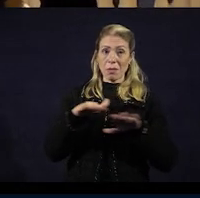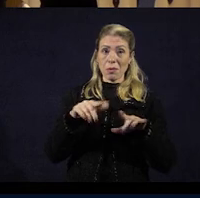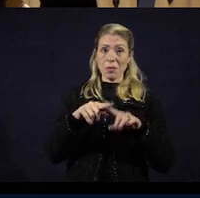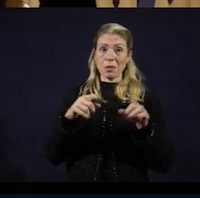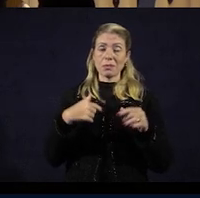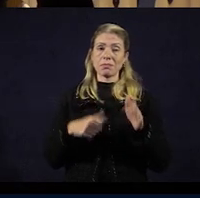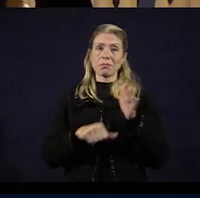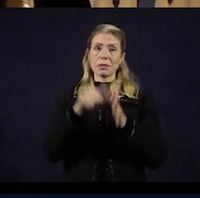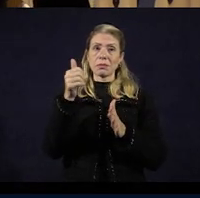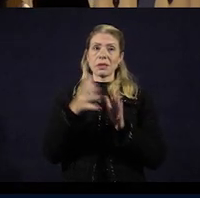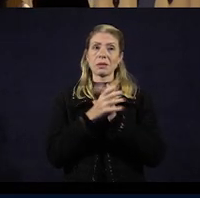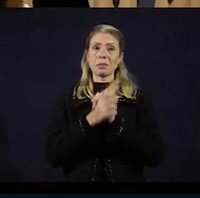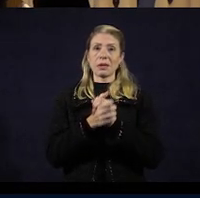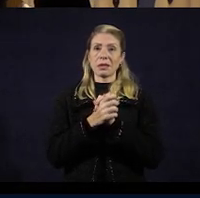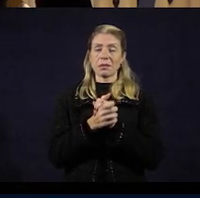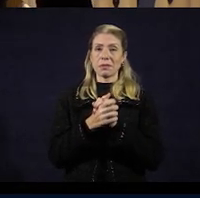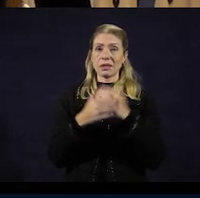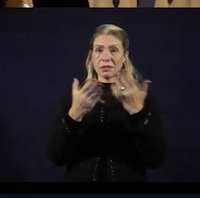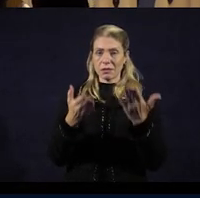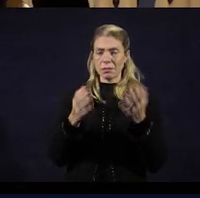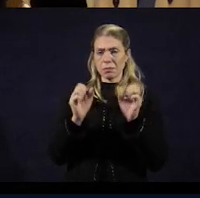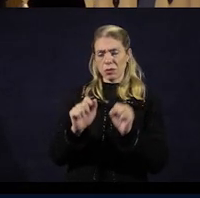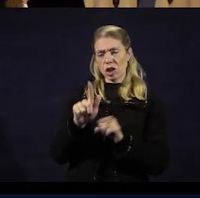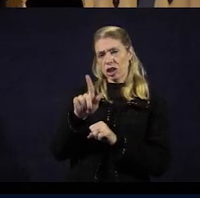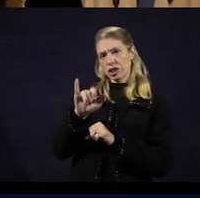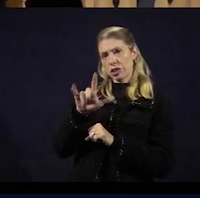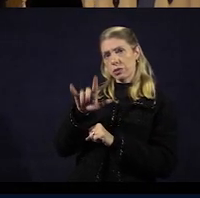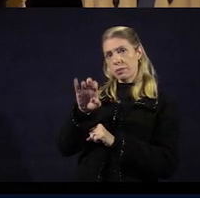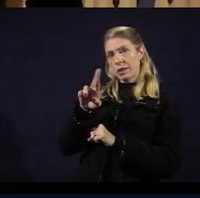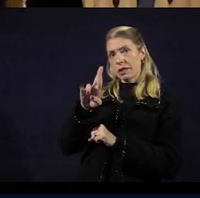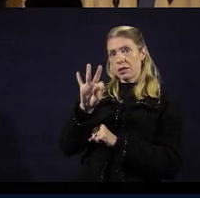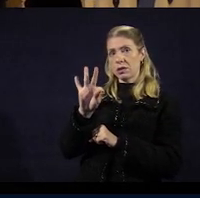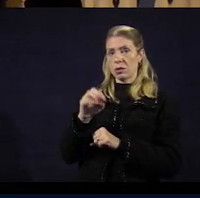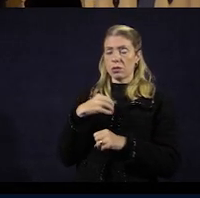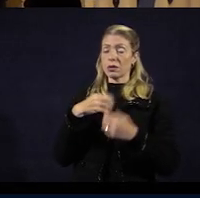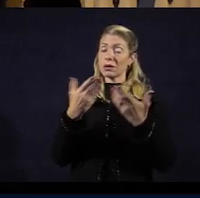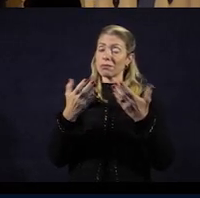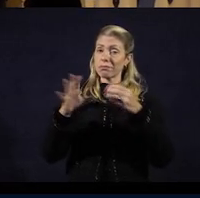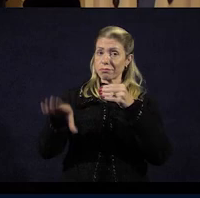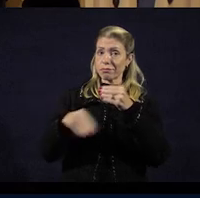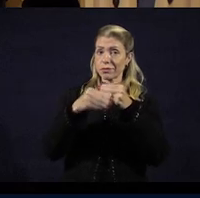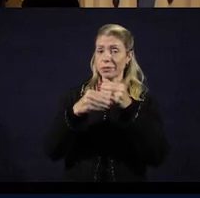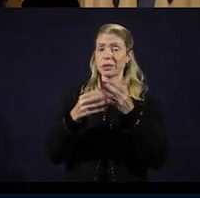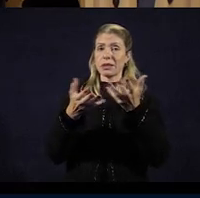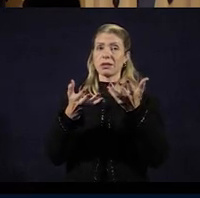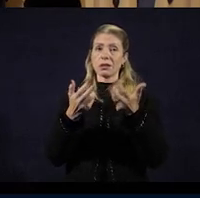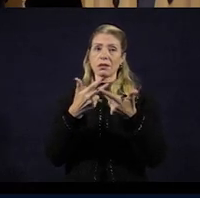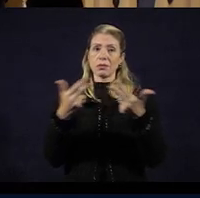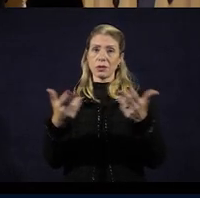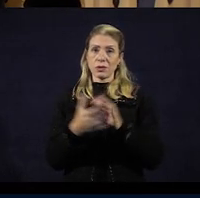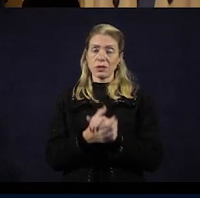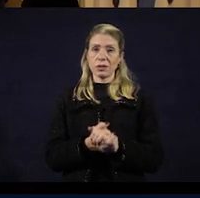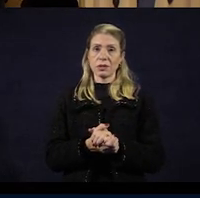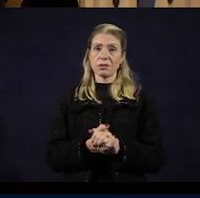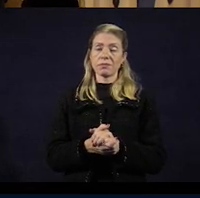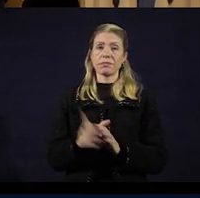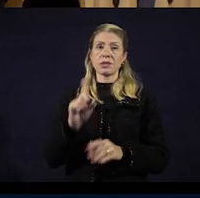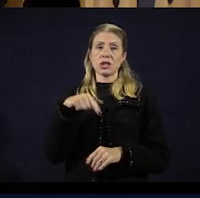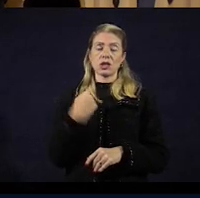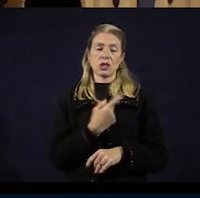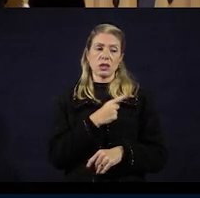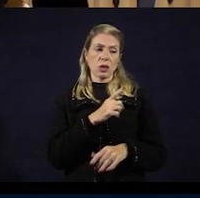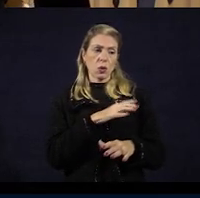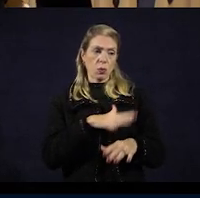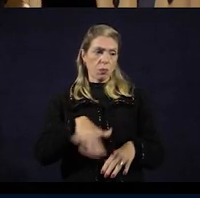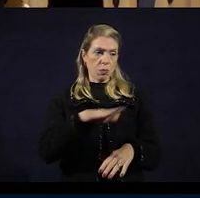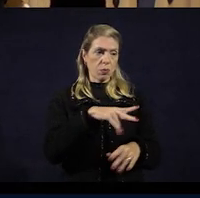a vocês Claro Gilberto eu queria eu queria complementar um negócio que nós estamos com o público de Agro aqui